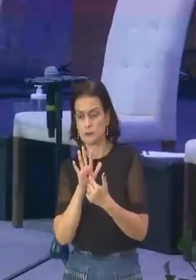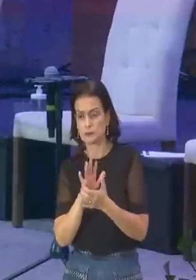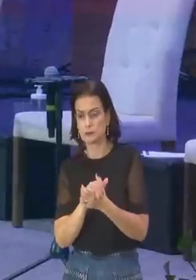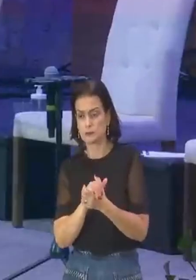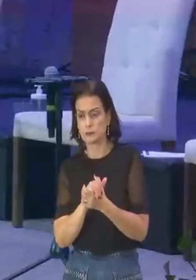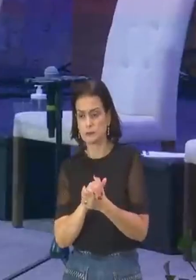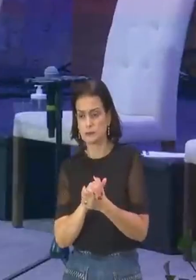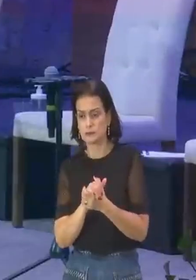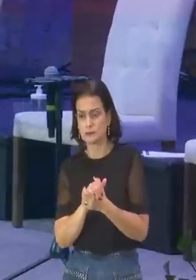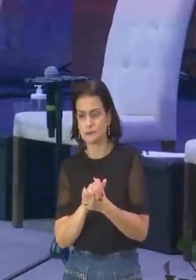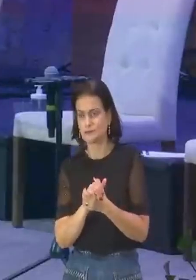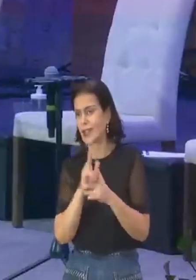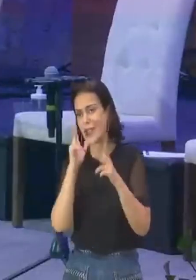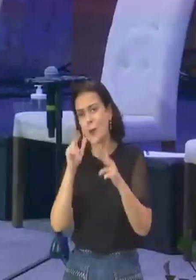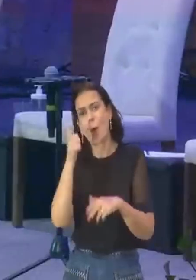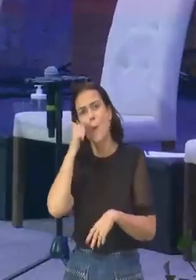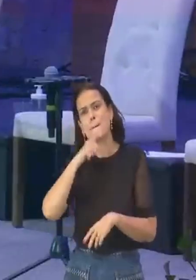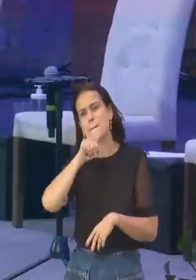é a cara das mães.